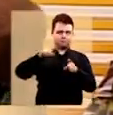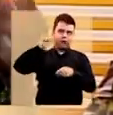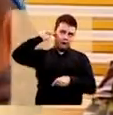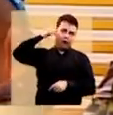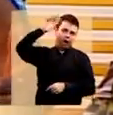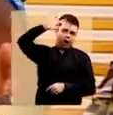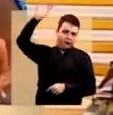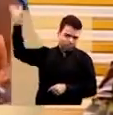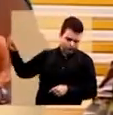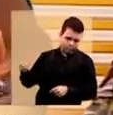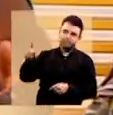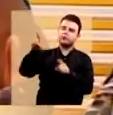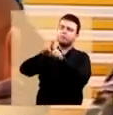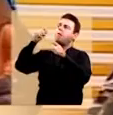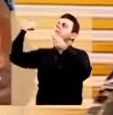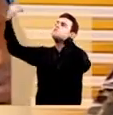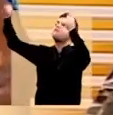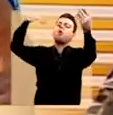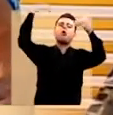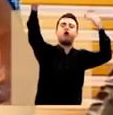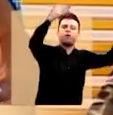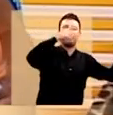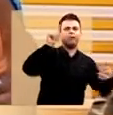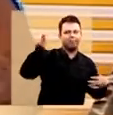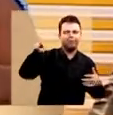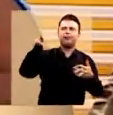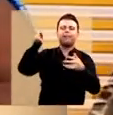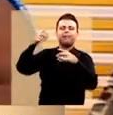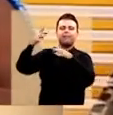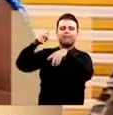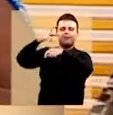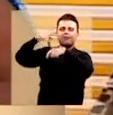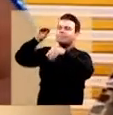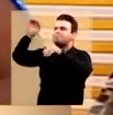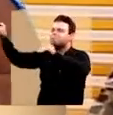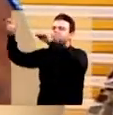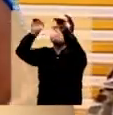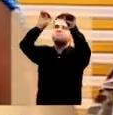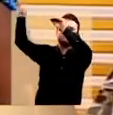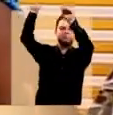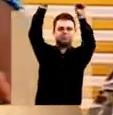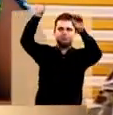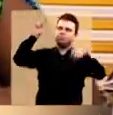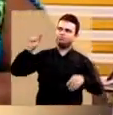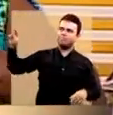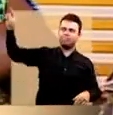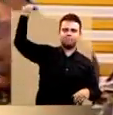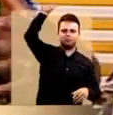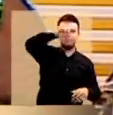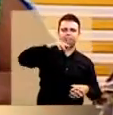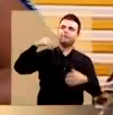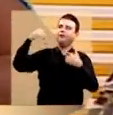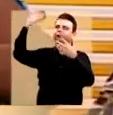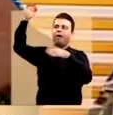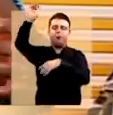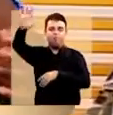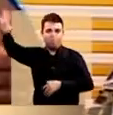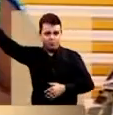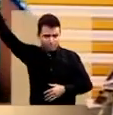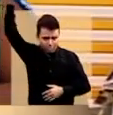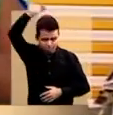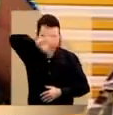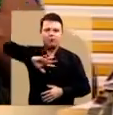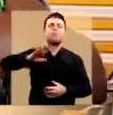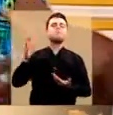África, que é no continente, sim, e fora de, sim, África, que é na diáspora, que a gente trabalha com o conceito de Áfricas, né? Que é essa África que saiu com a